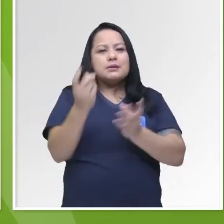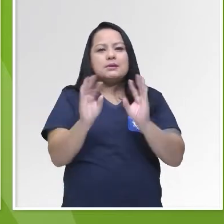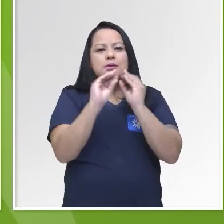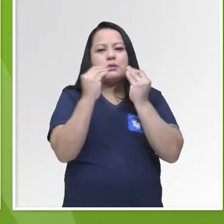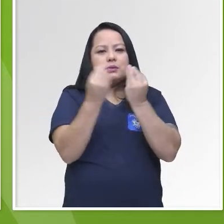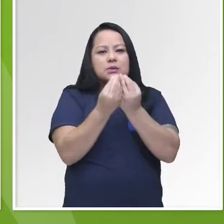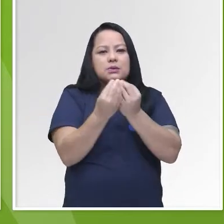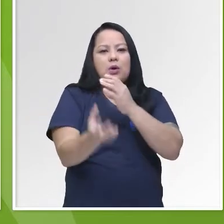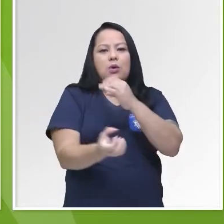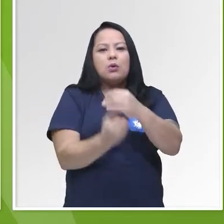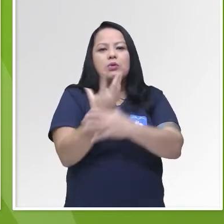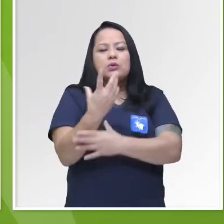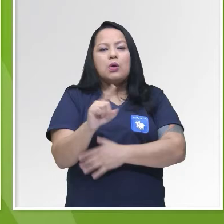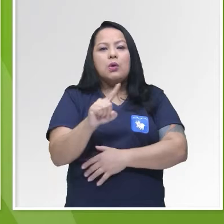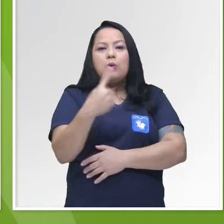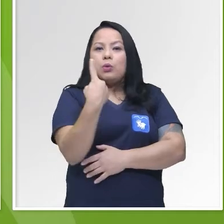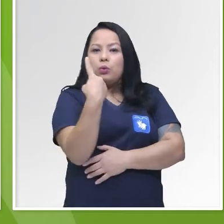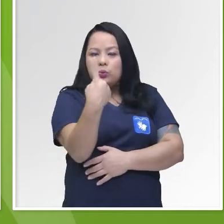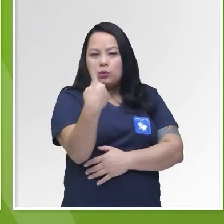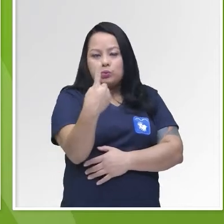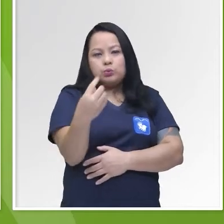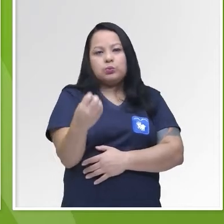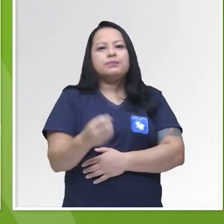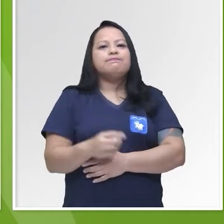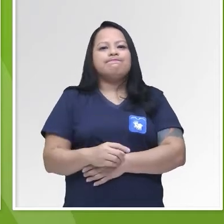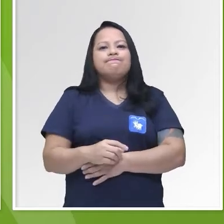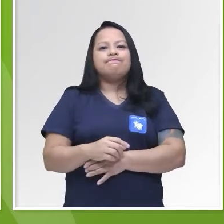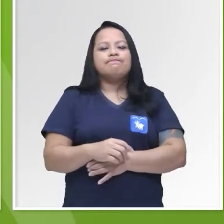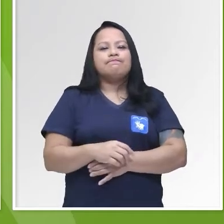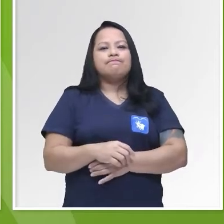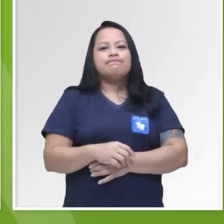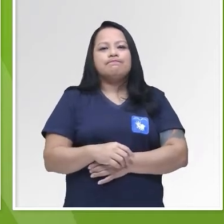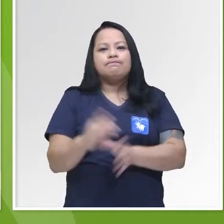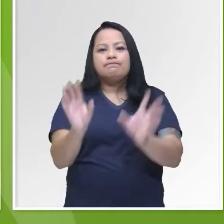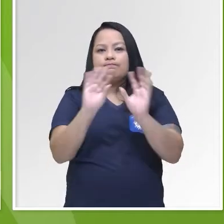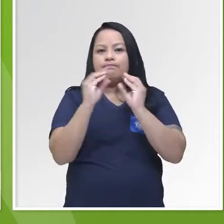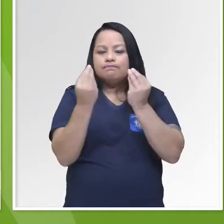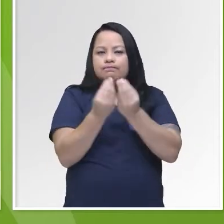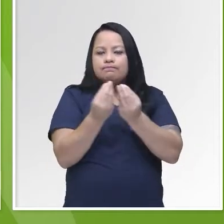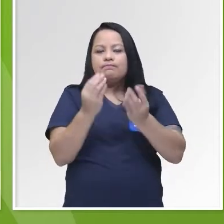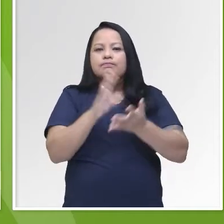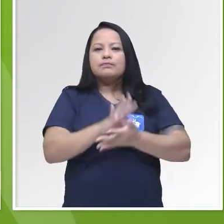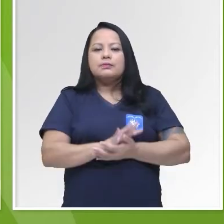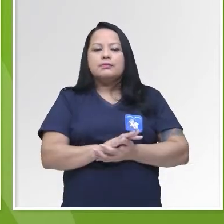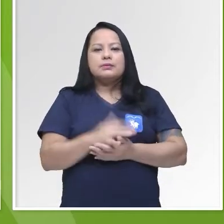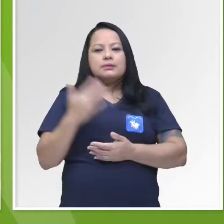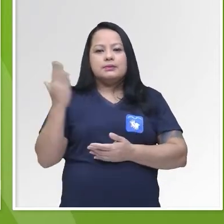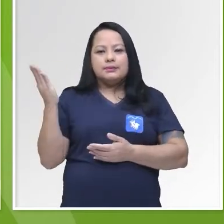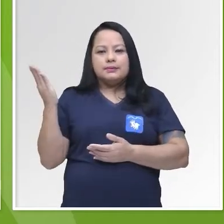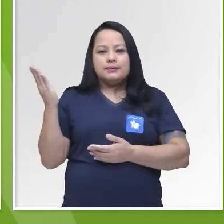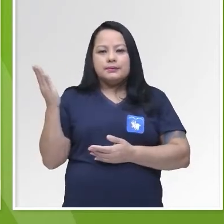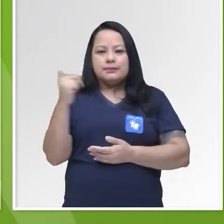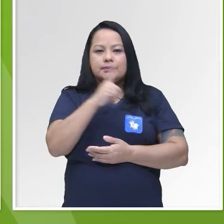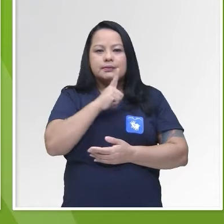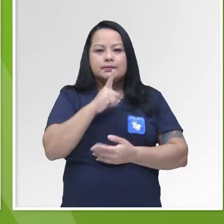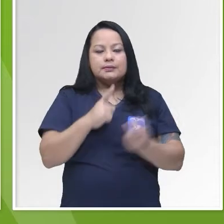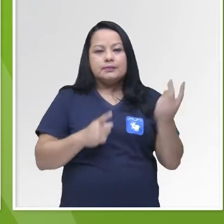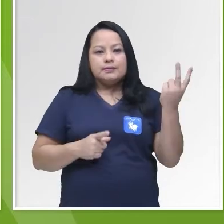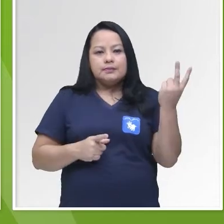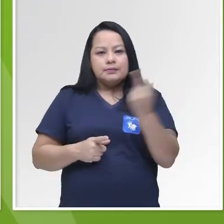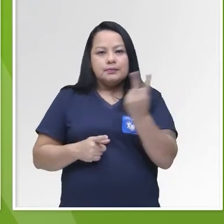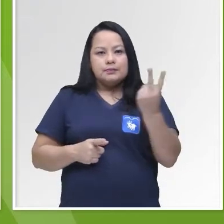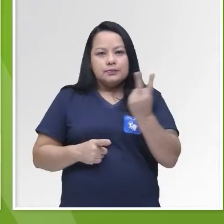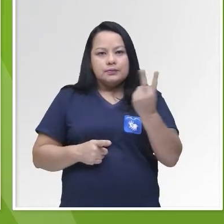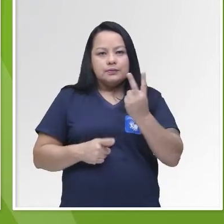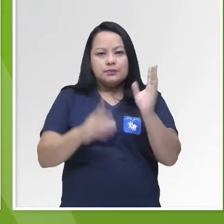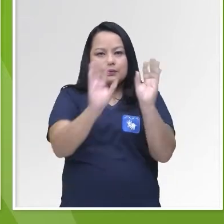vão dar origem a um único produto. Então, eu tenho aqui, ó, duas